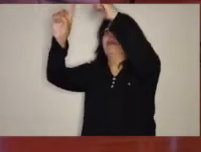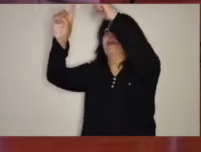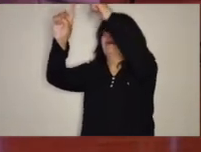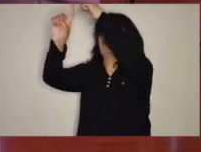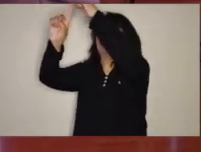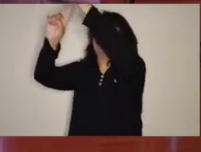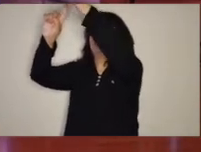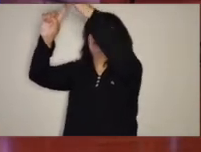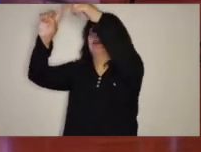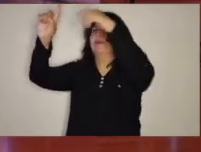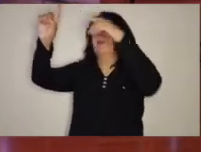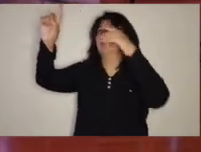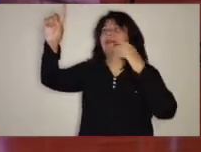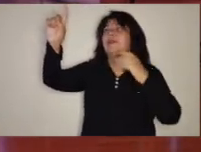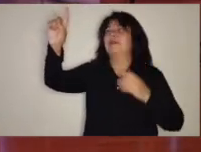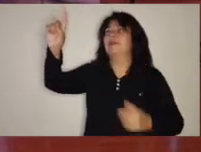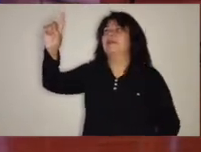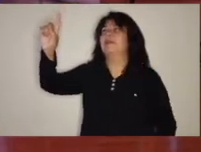santo,